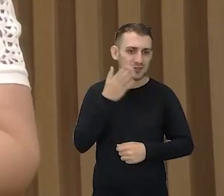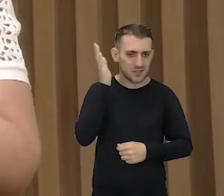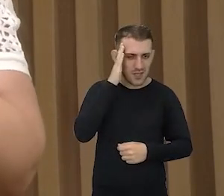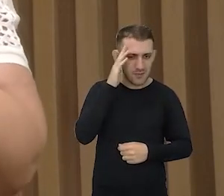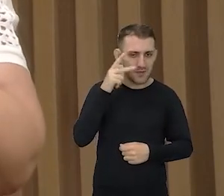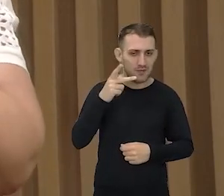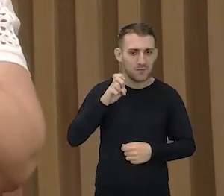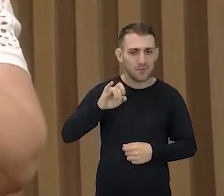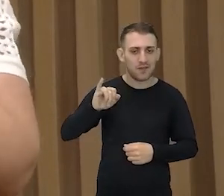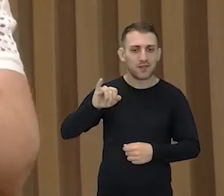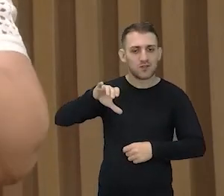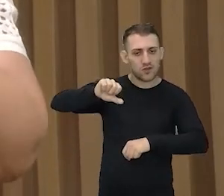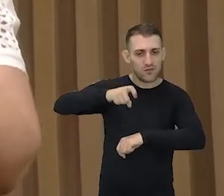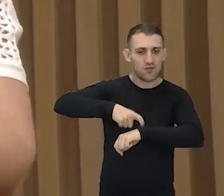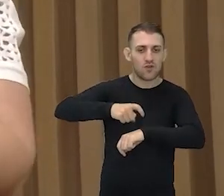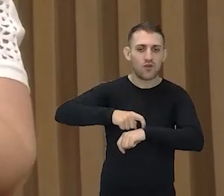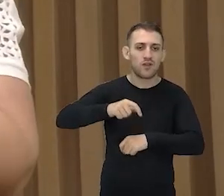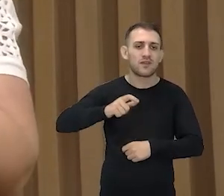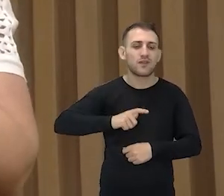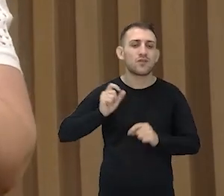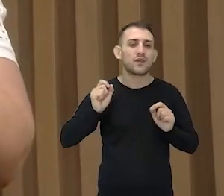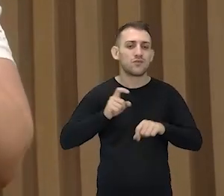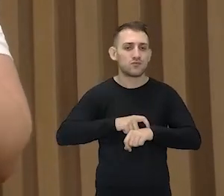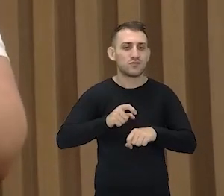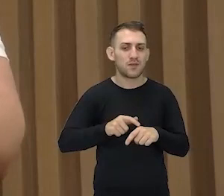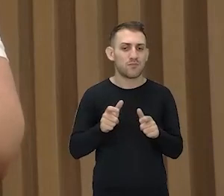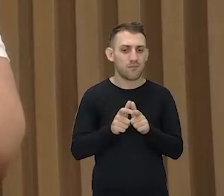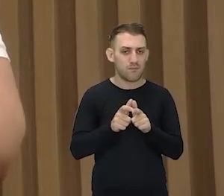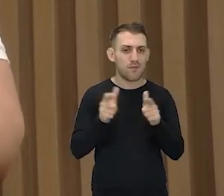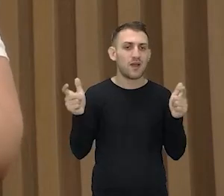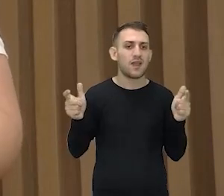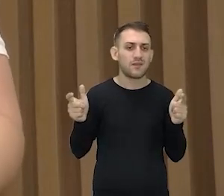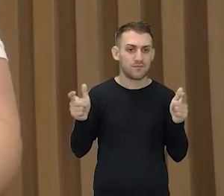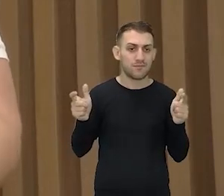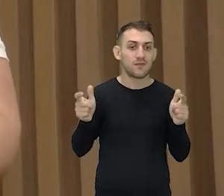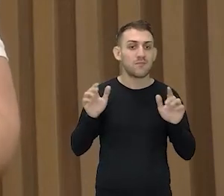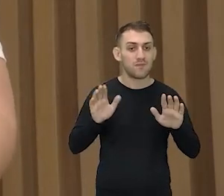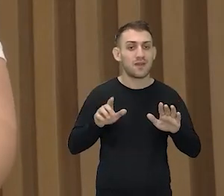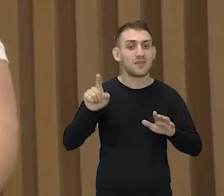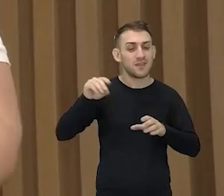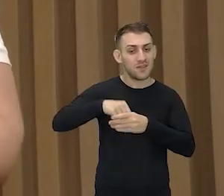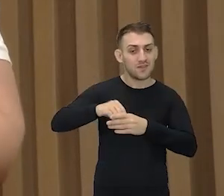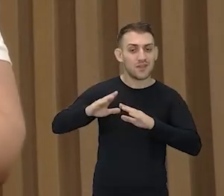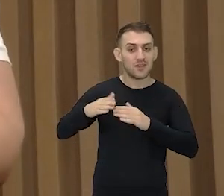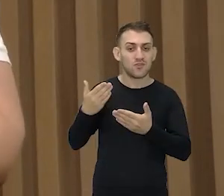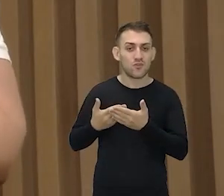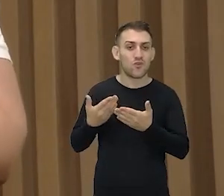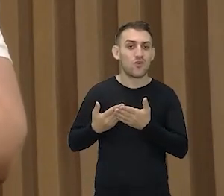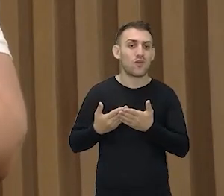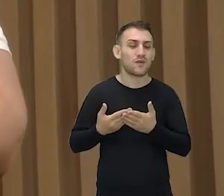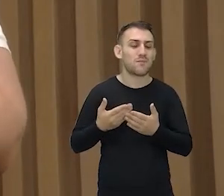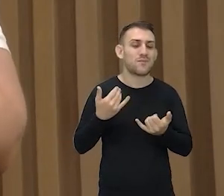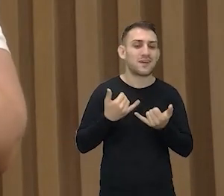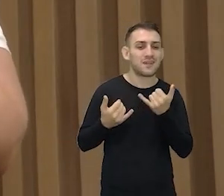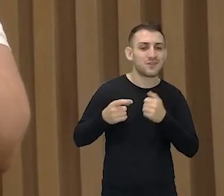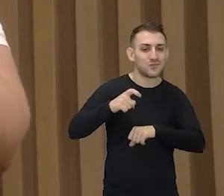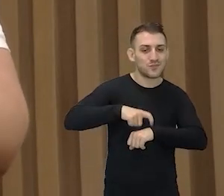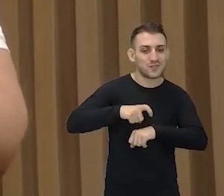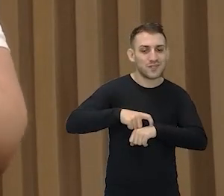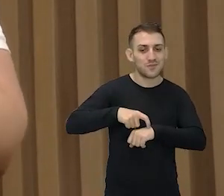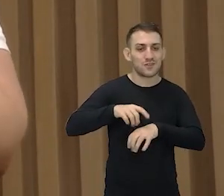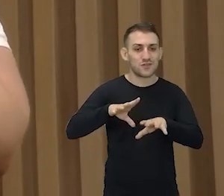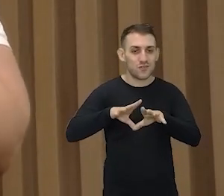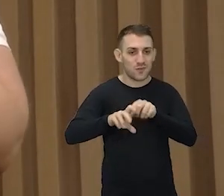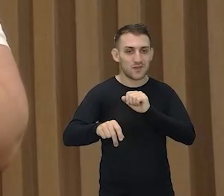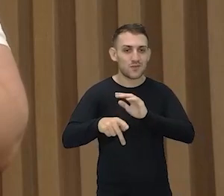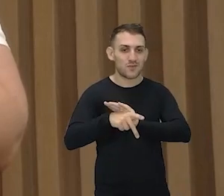9 horas existe um tempinho um pouco maior, né, nos PEIs de 7 também, mas nas escolas de tempo parcial, esse tempo de formação,